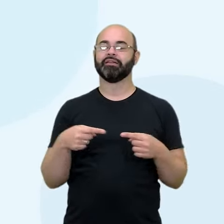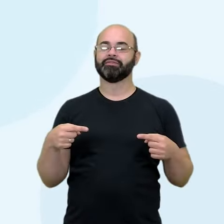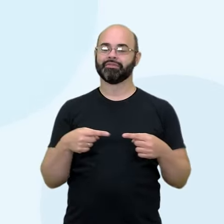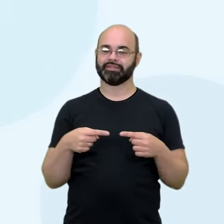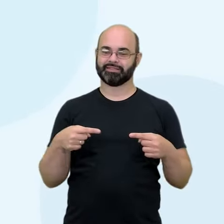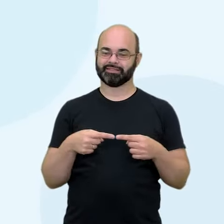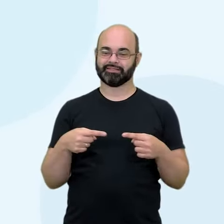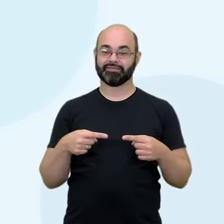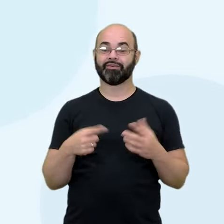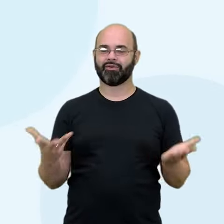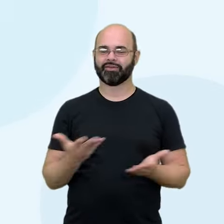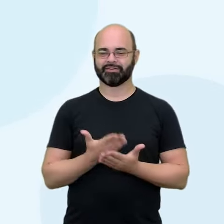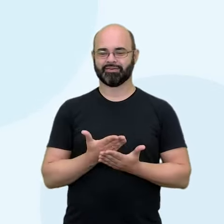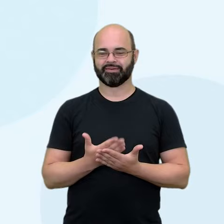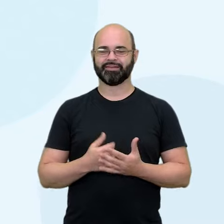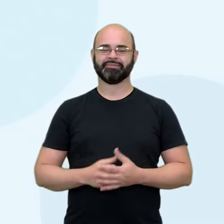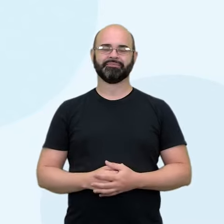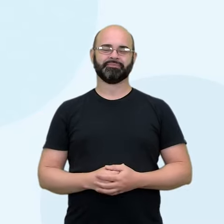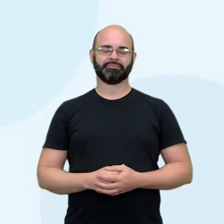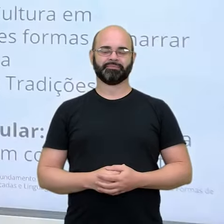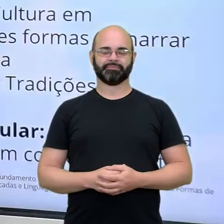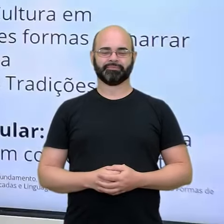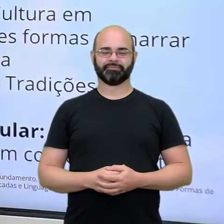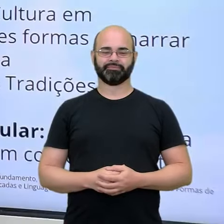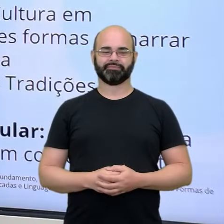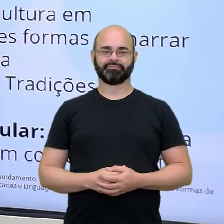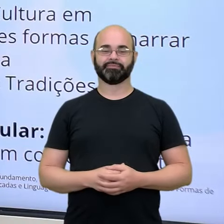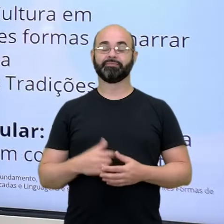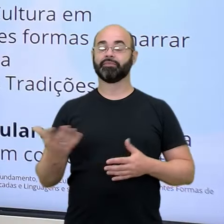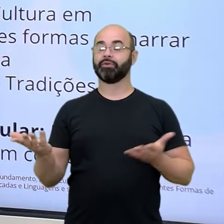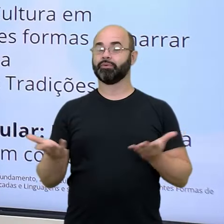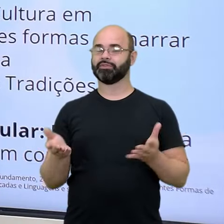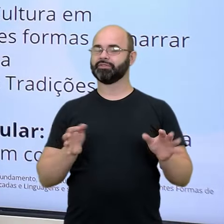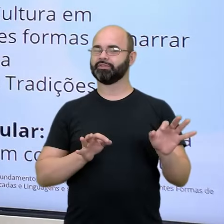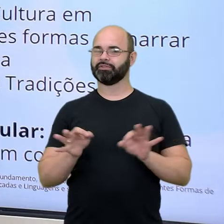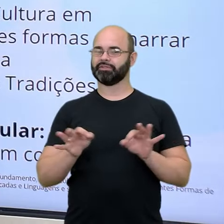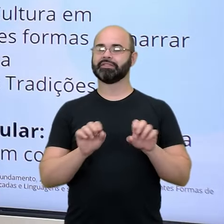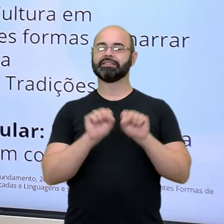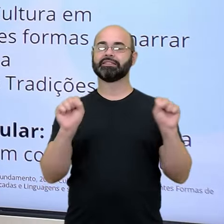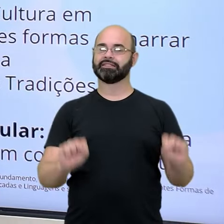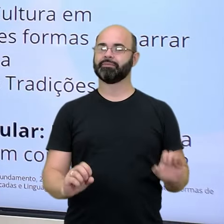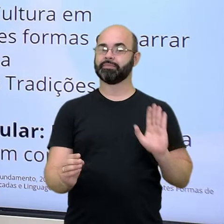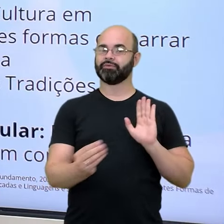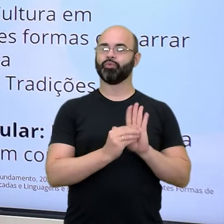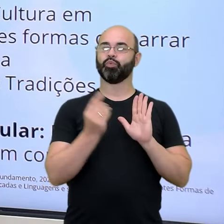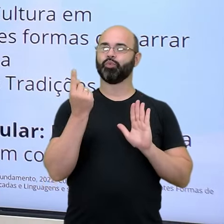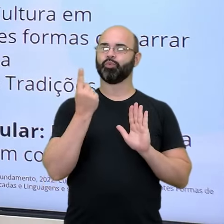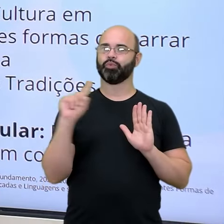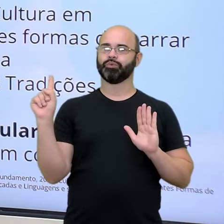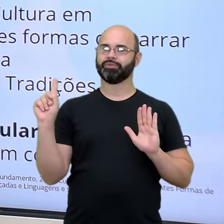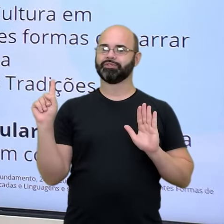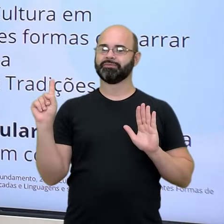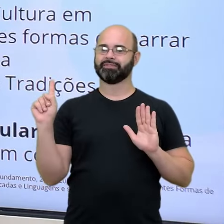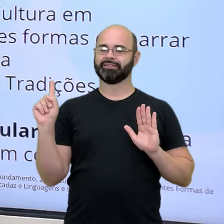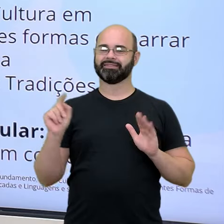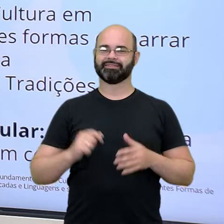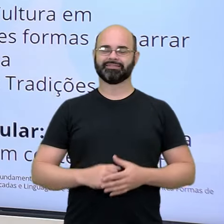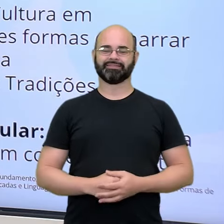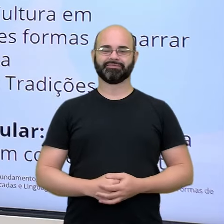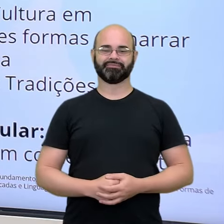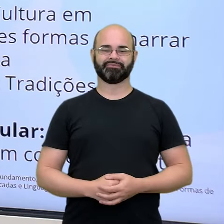entre literatura e cultura. Hoje eu vou fazer tudo meio organizado, porque hoje é a última sistematização. A gente vai estar dando o